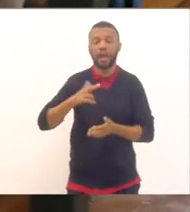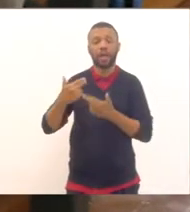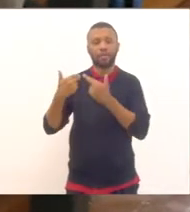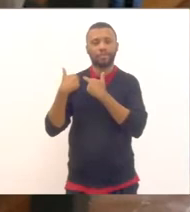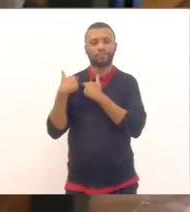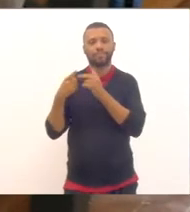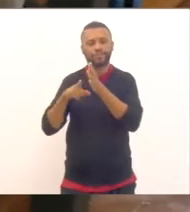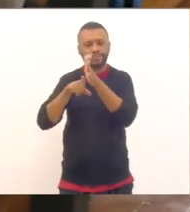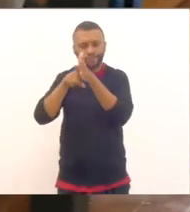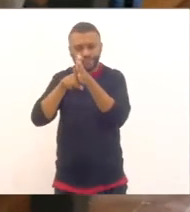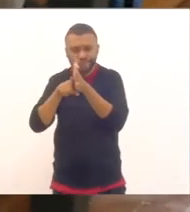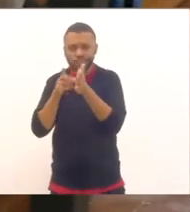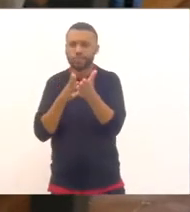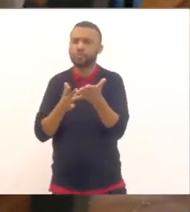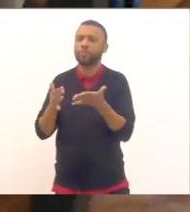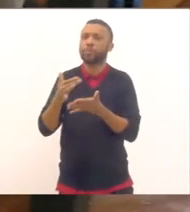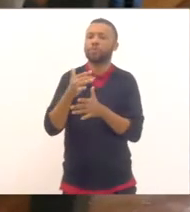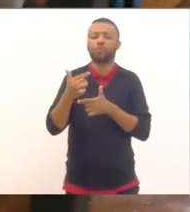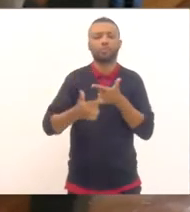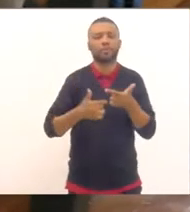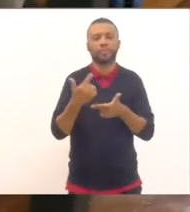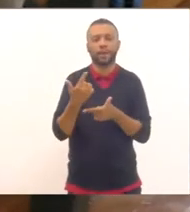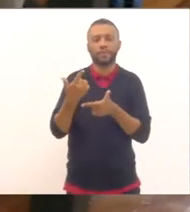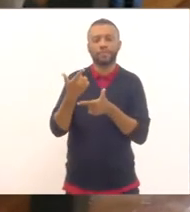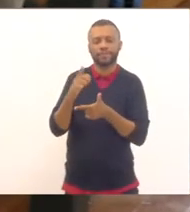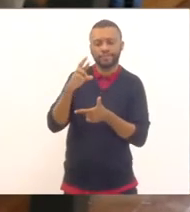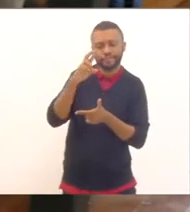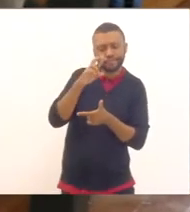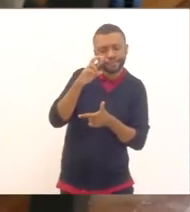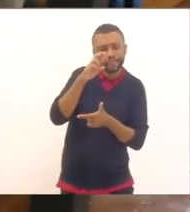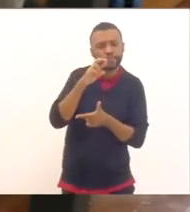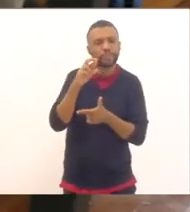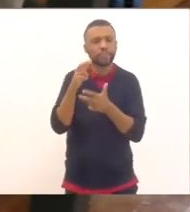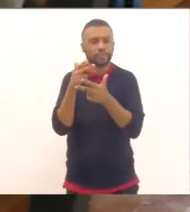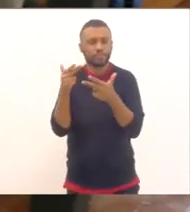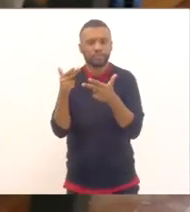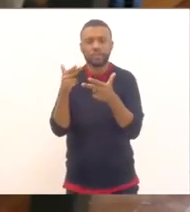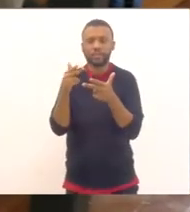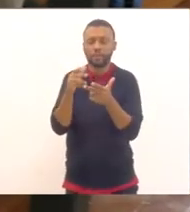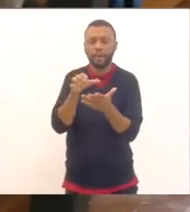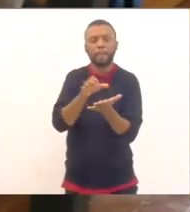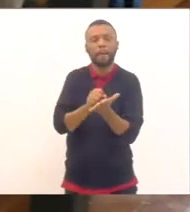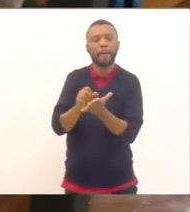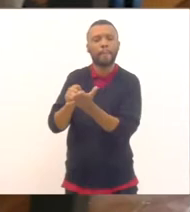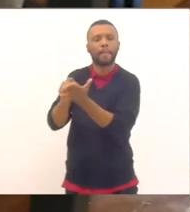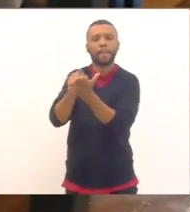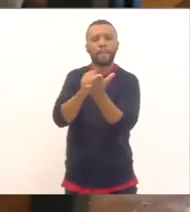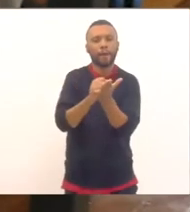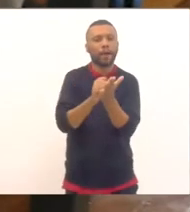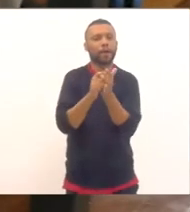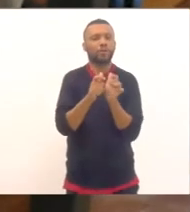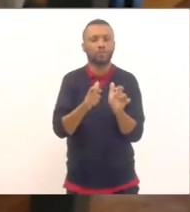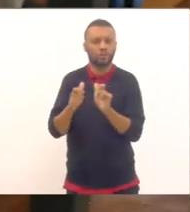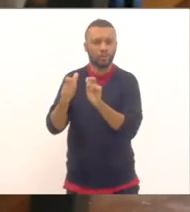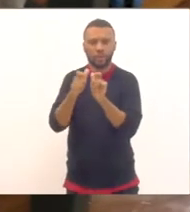do levantamento do serviço de inteligência do levantamento dos principais locais a sendo fiscalizado e é